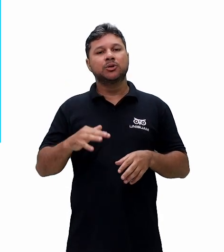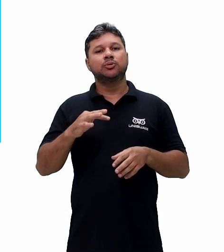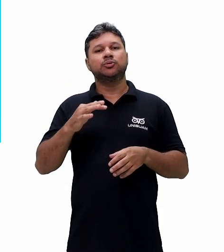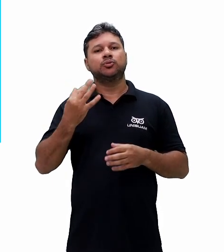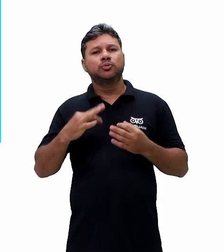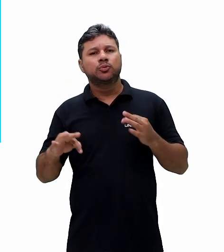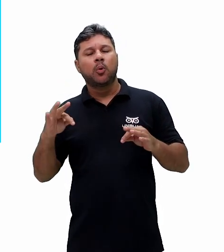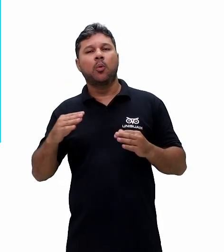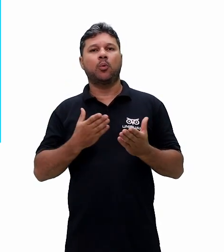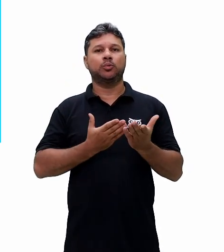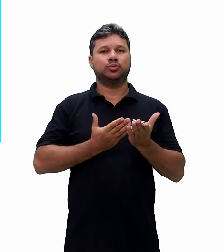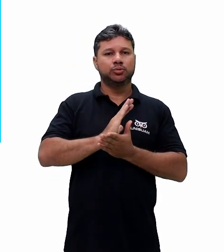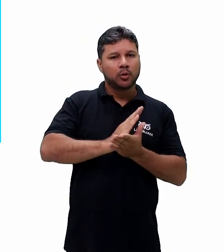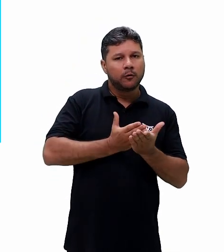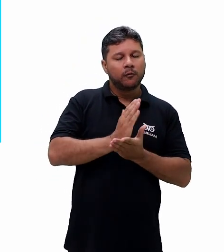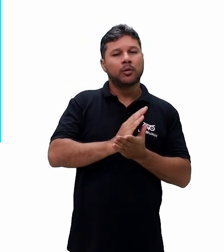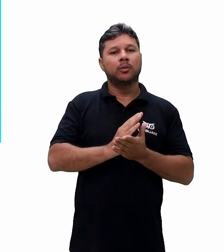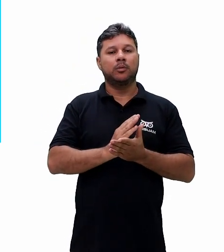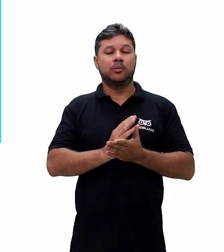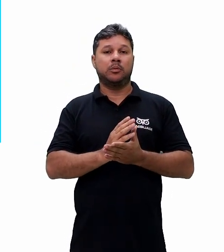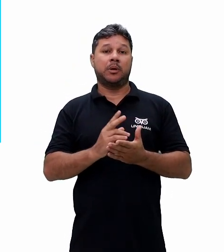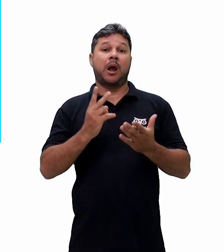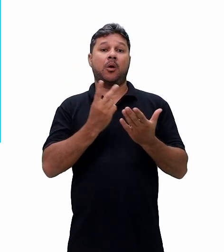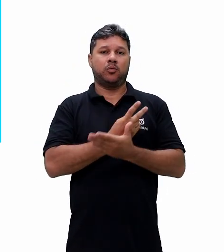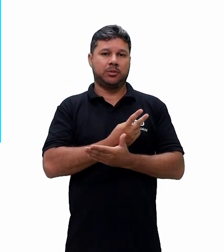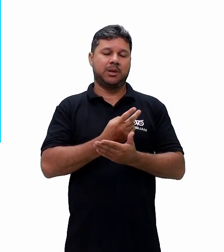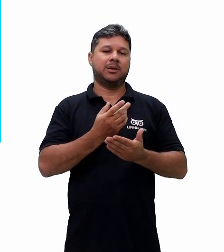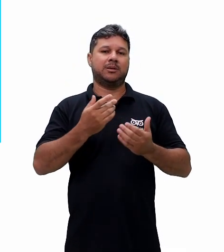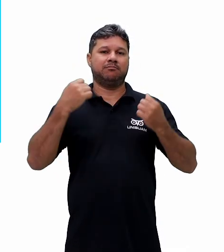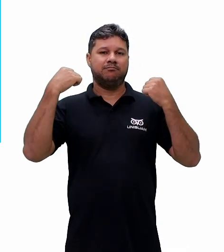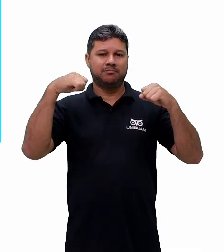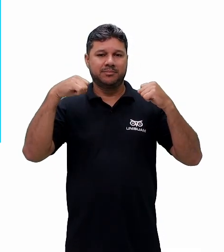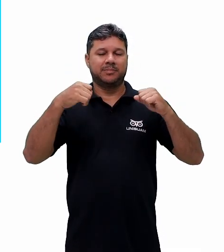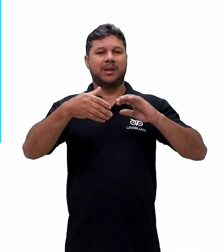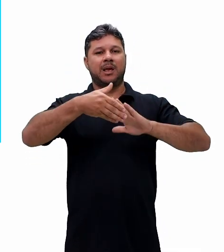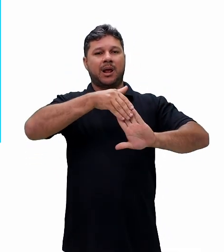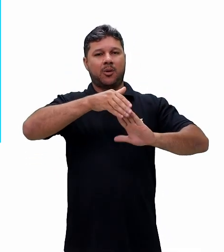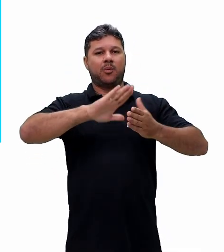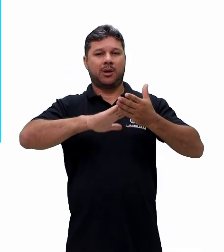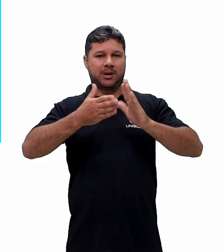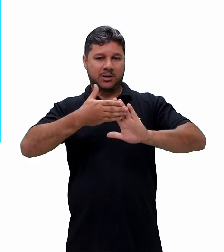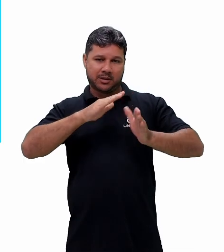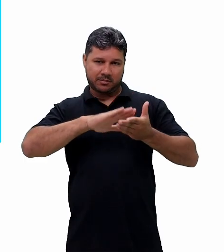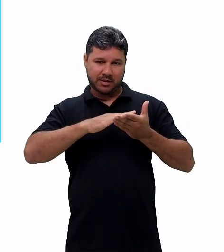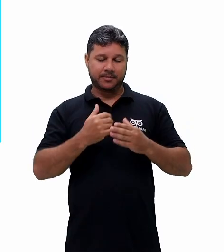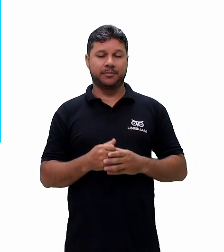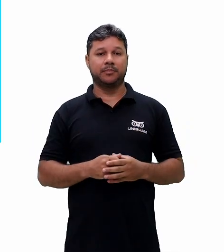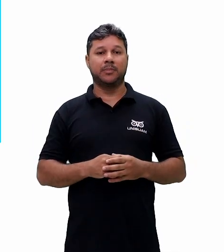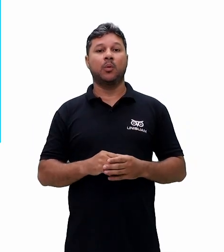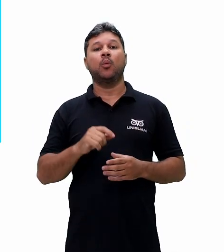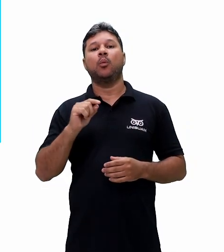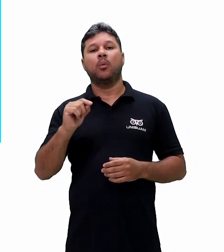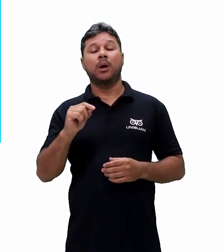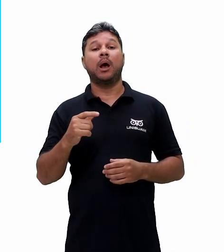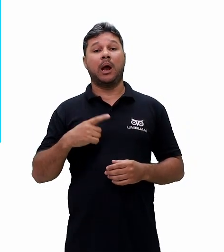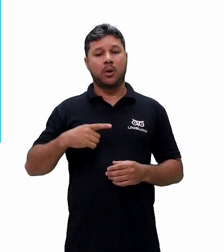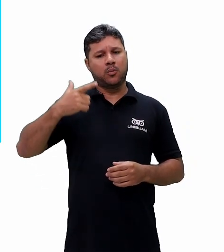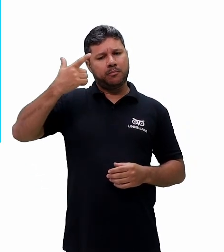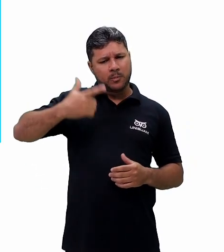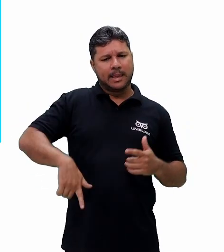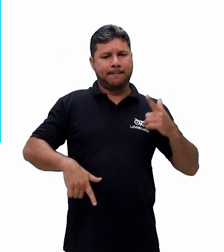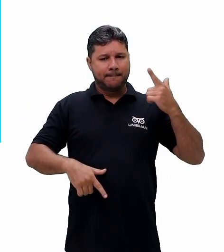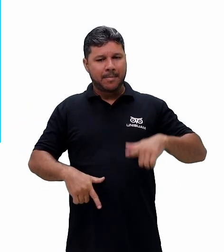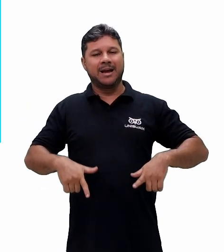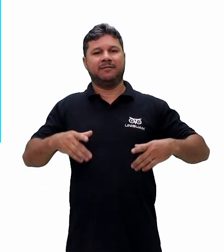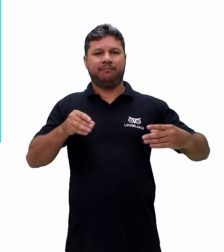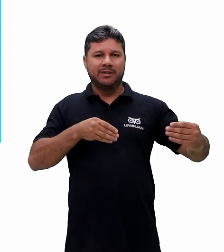passa a tolerar mais a dor, o desconforto promovido pelos exercícios de alongamento,